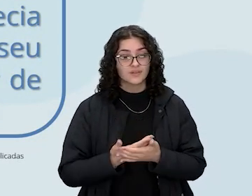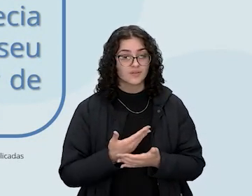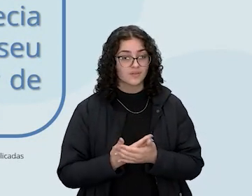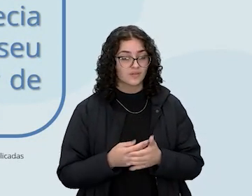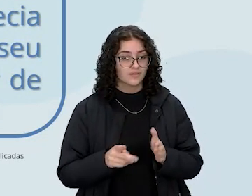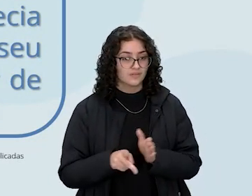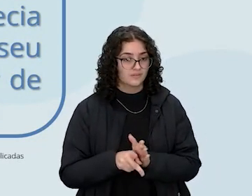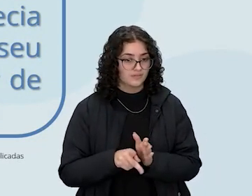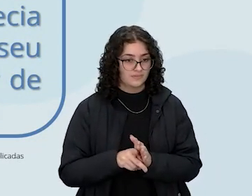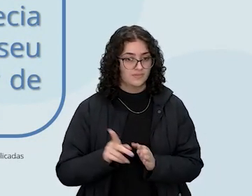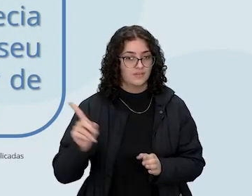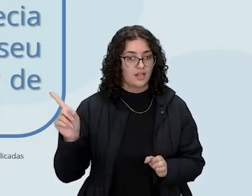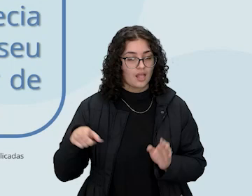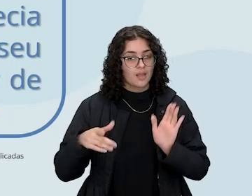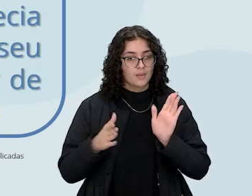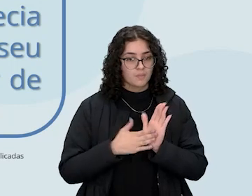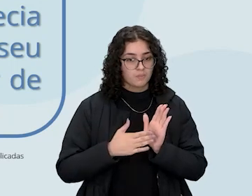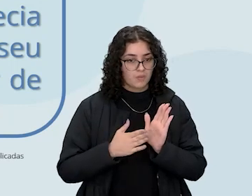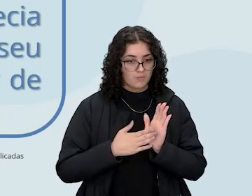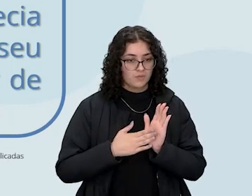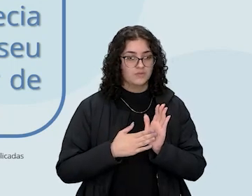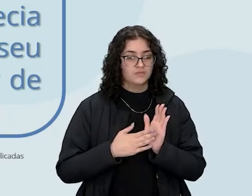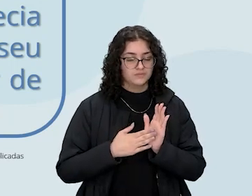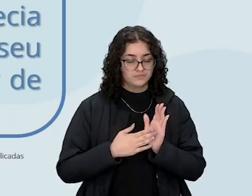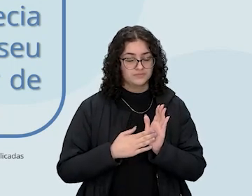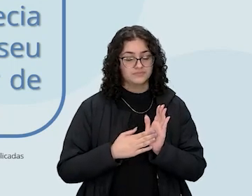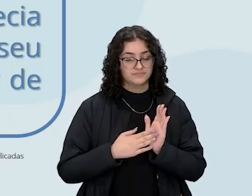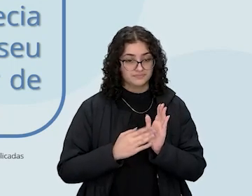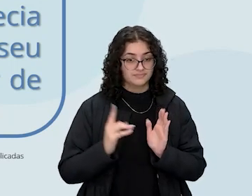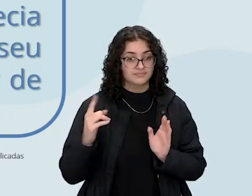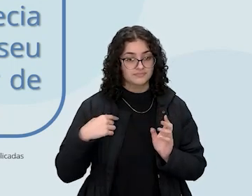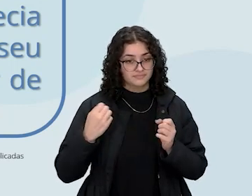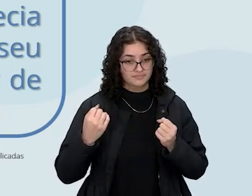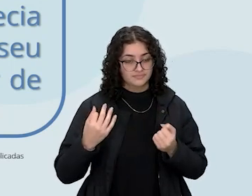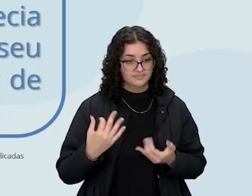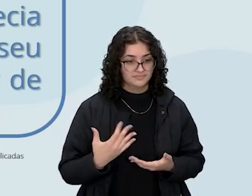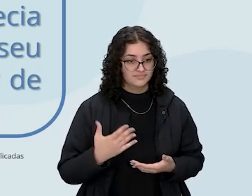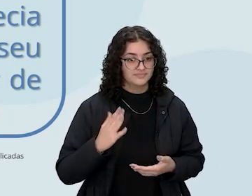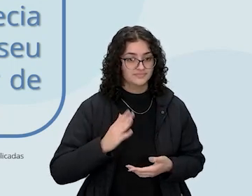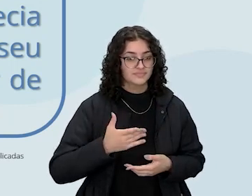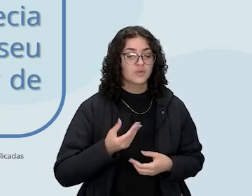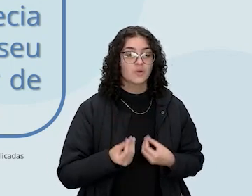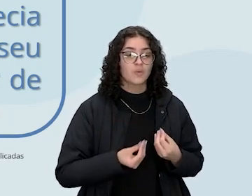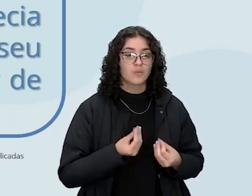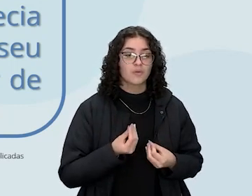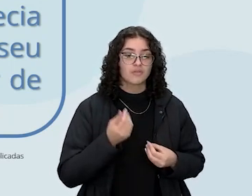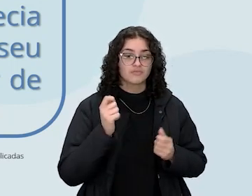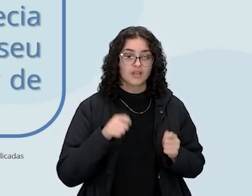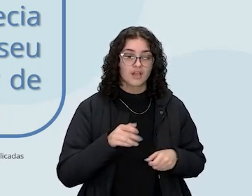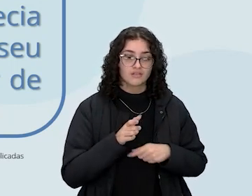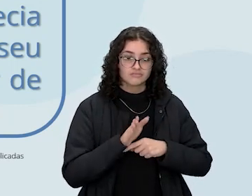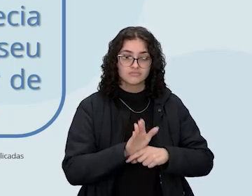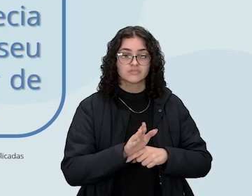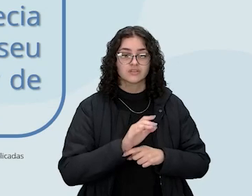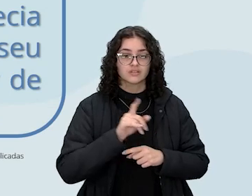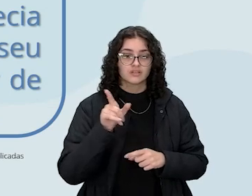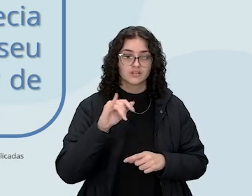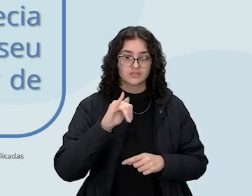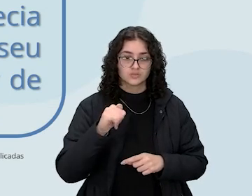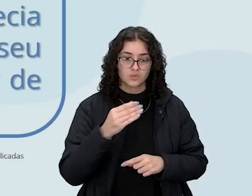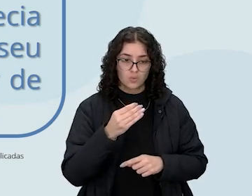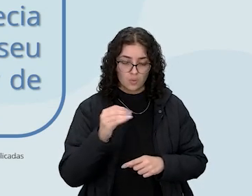caso. Essa é a proposta, então, que eu havia falado. Então, como podemos ajudar o seu João a